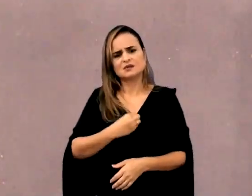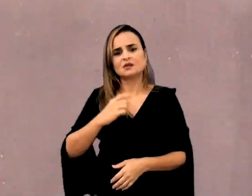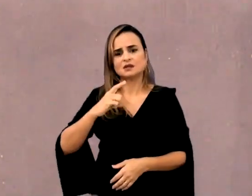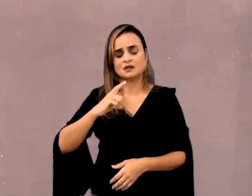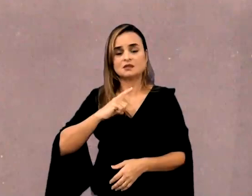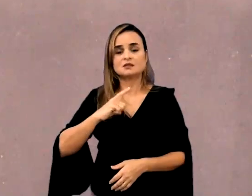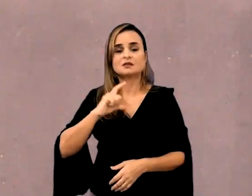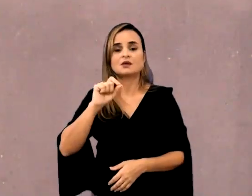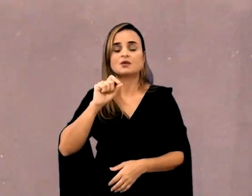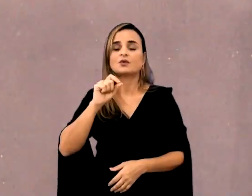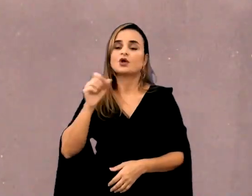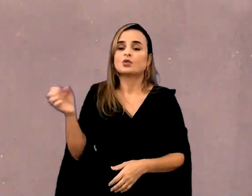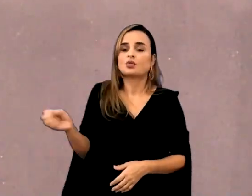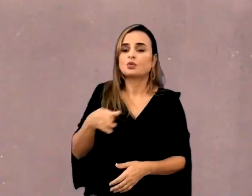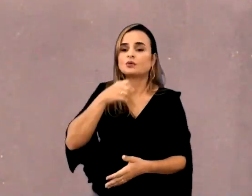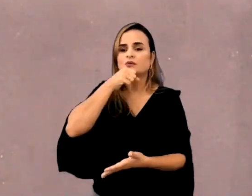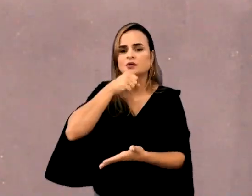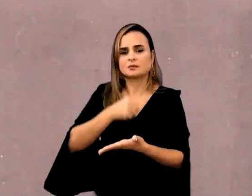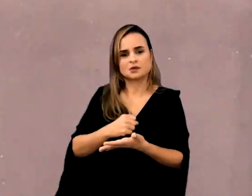um Novo Testamento,